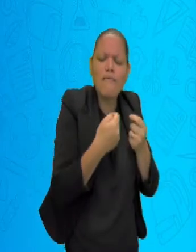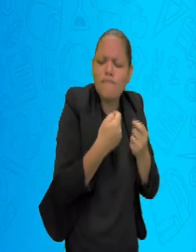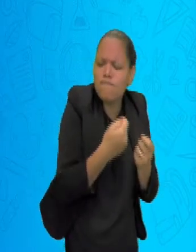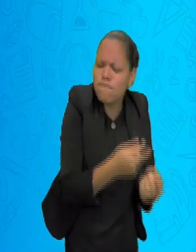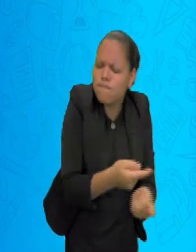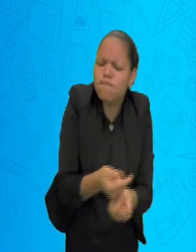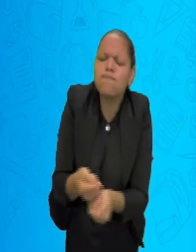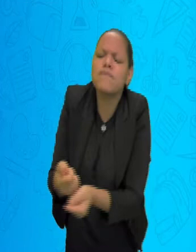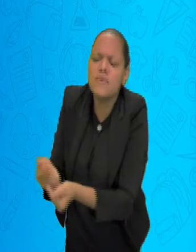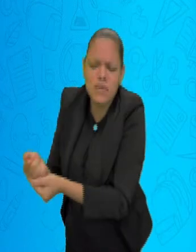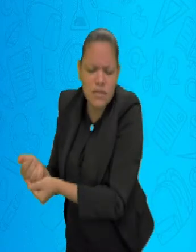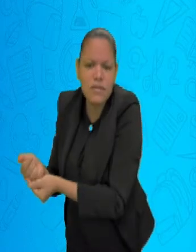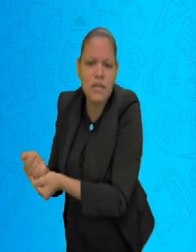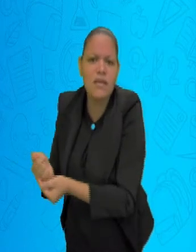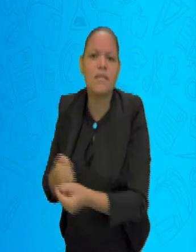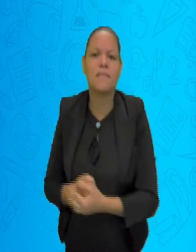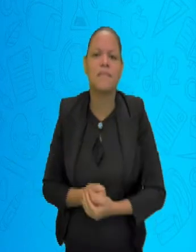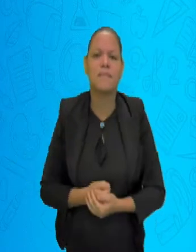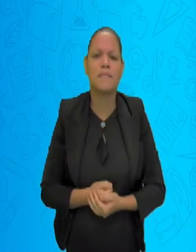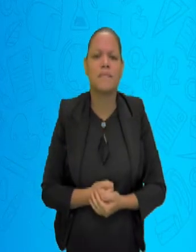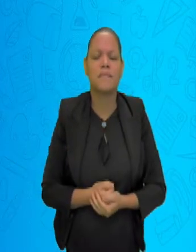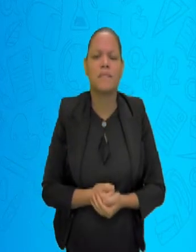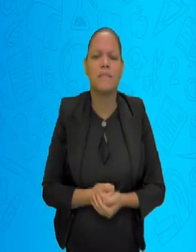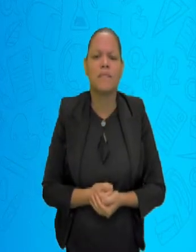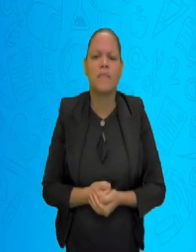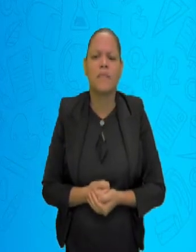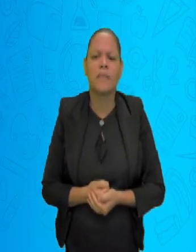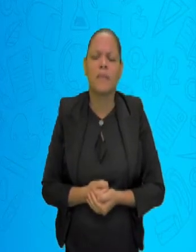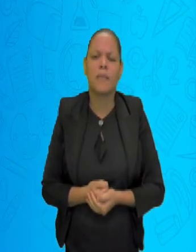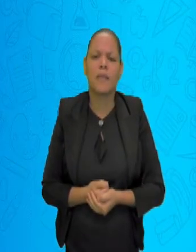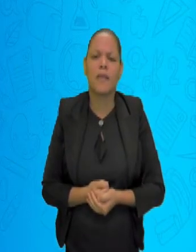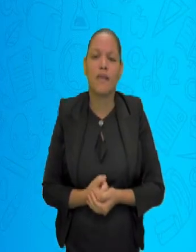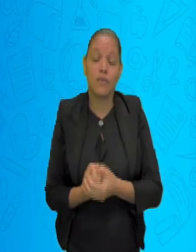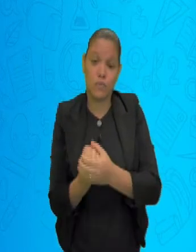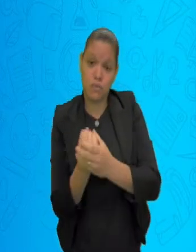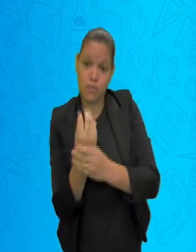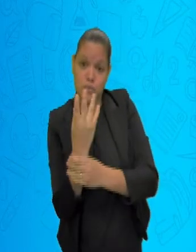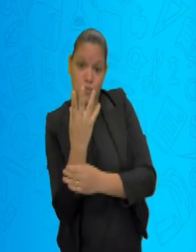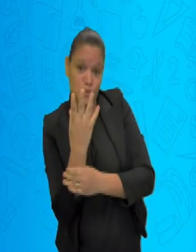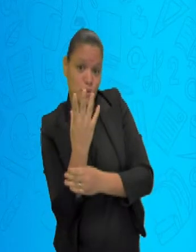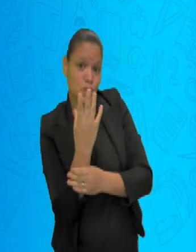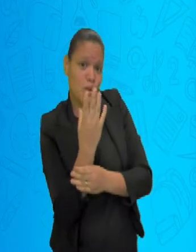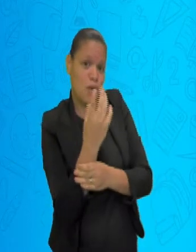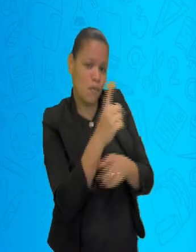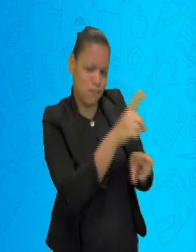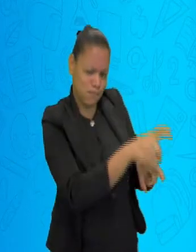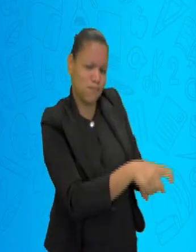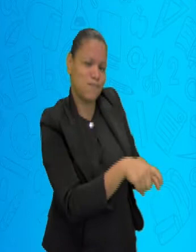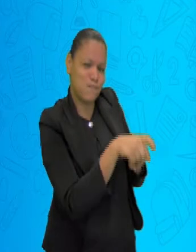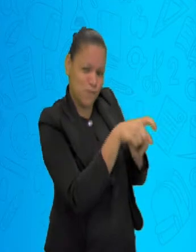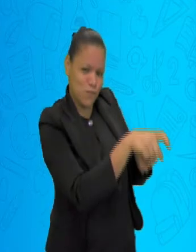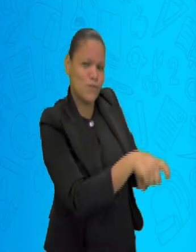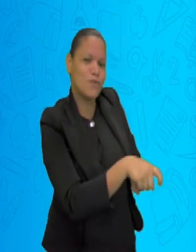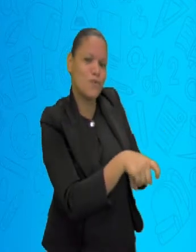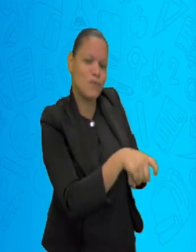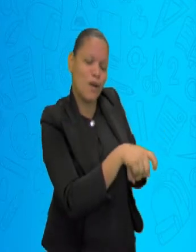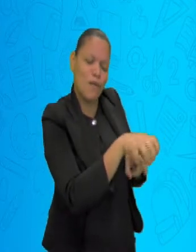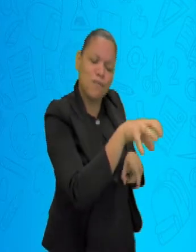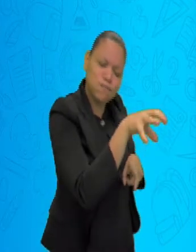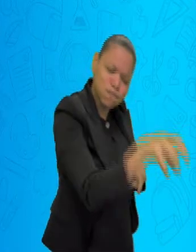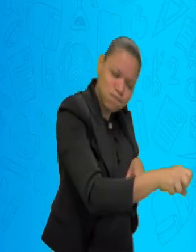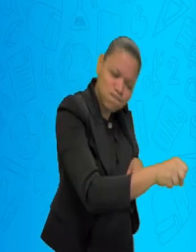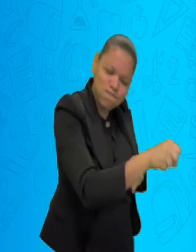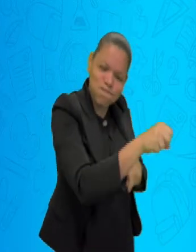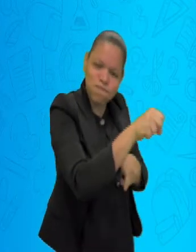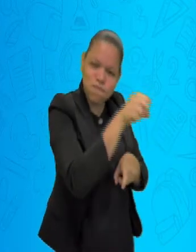seus produtos. Então, vem do quê? Da agricultura. Então, nós temos essa prática que é a extração, né, o